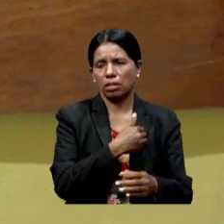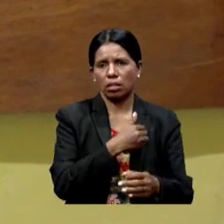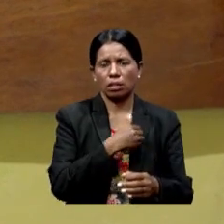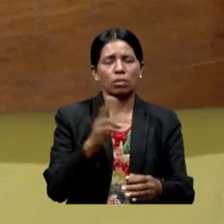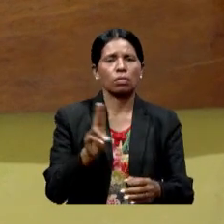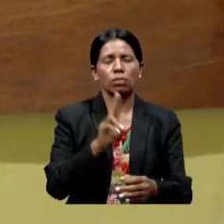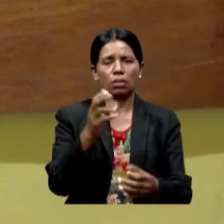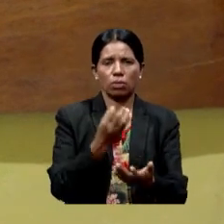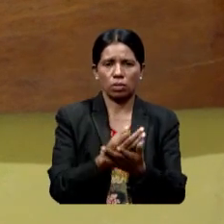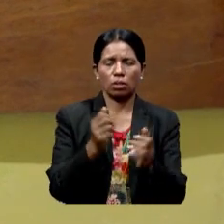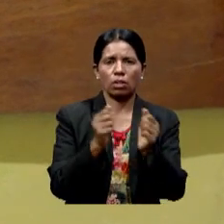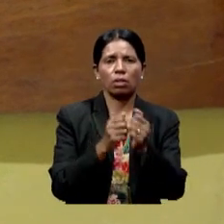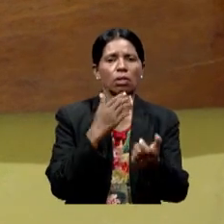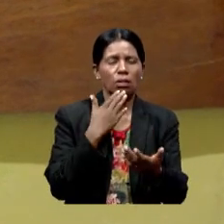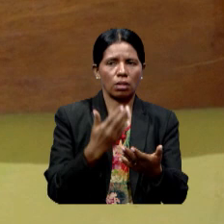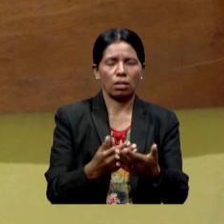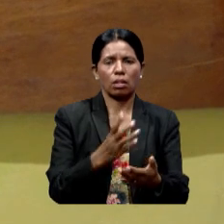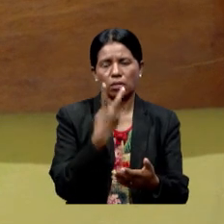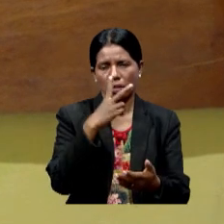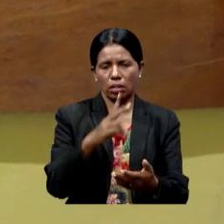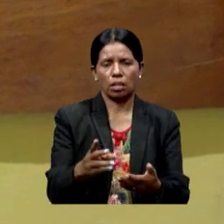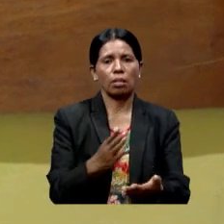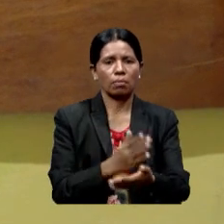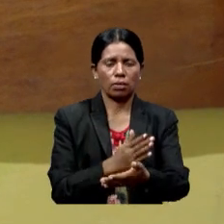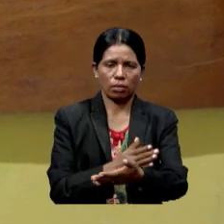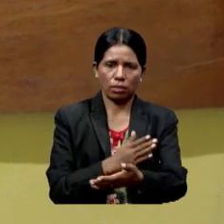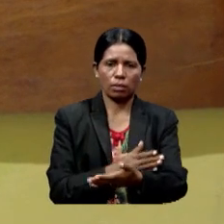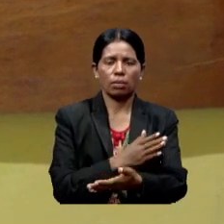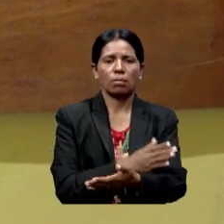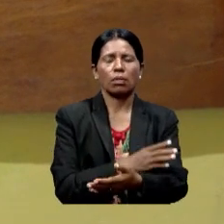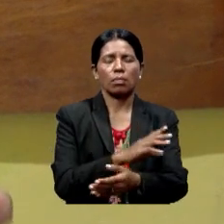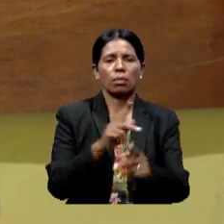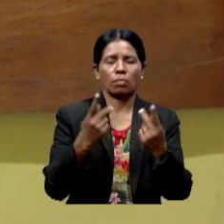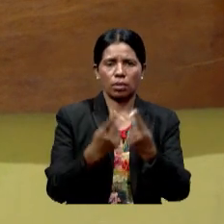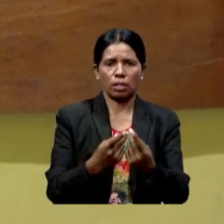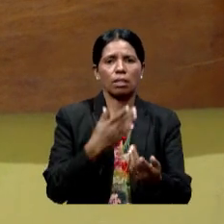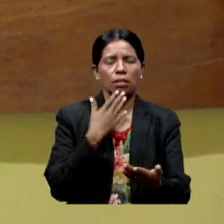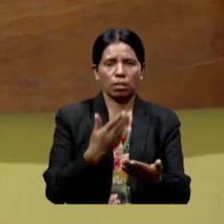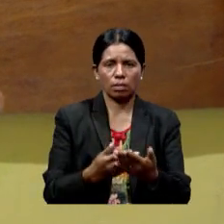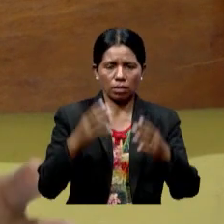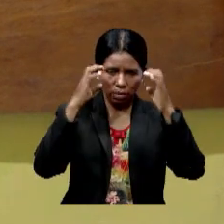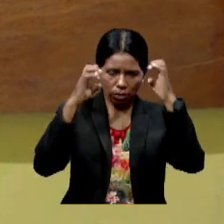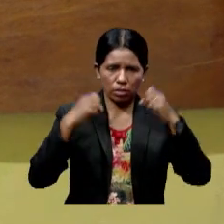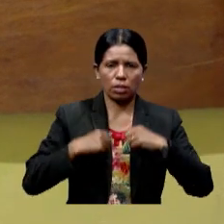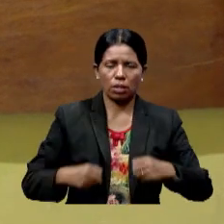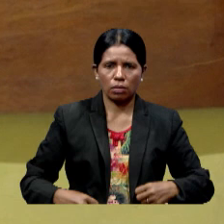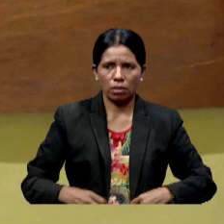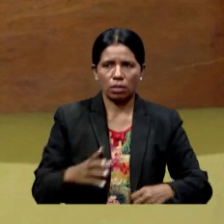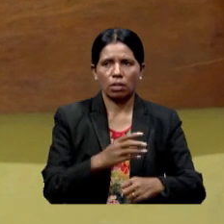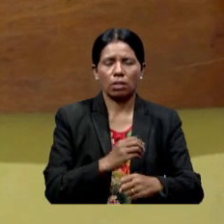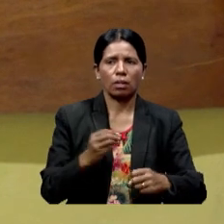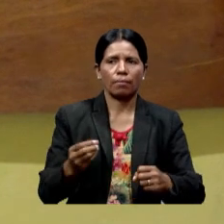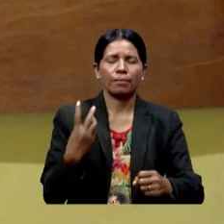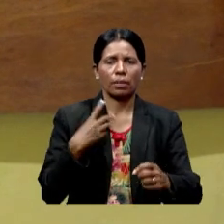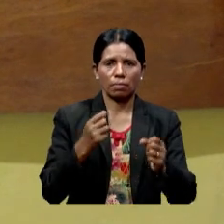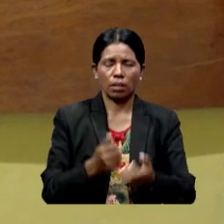fundo ne hodidia atu promove setor produtivo sira no mo setor social sira se educação saúde no mo setor ser nebe ma